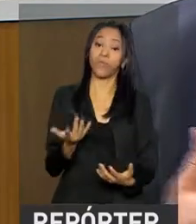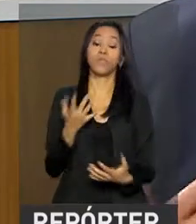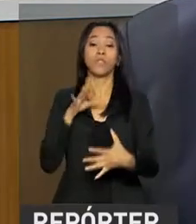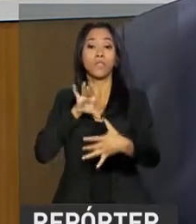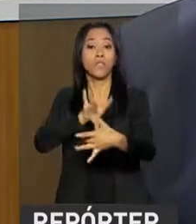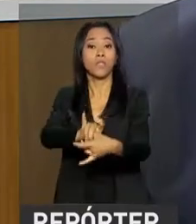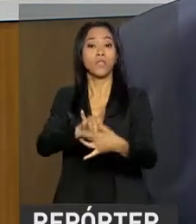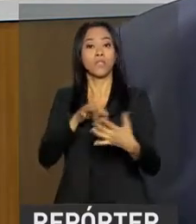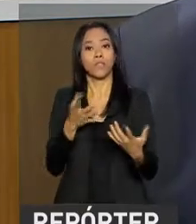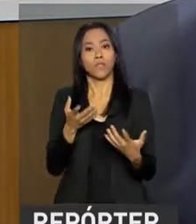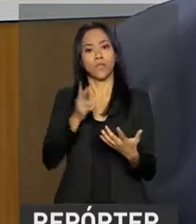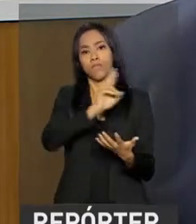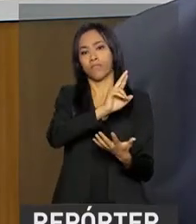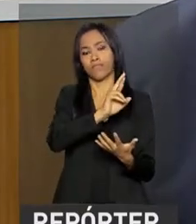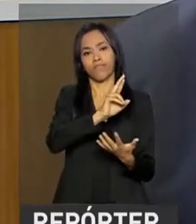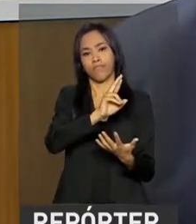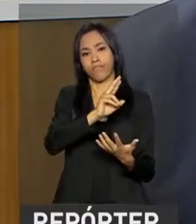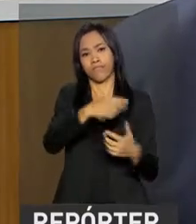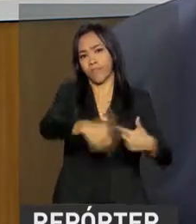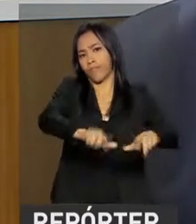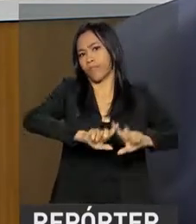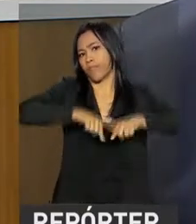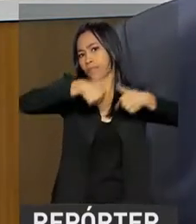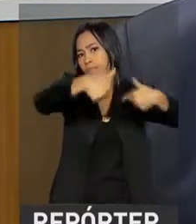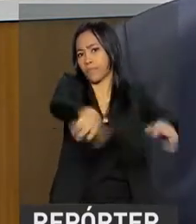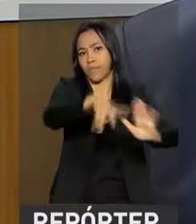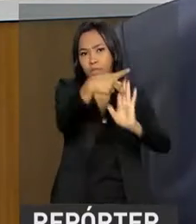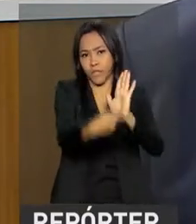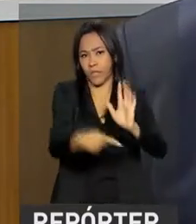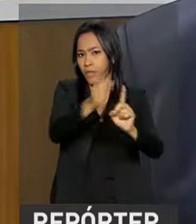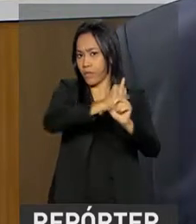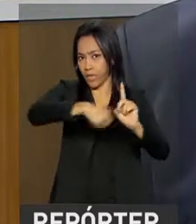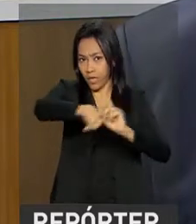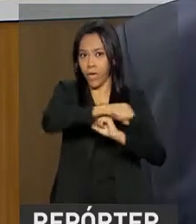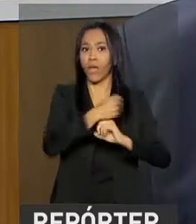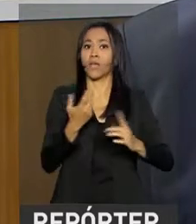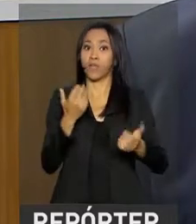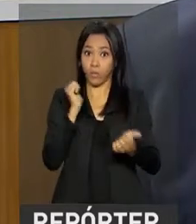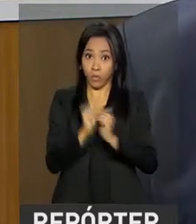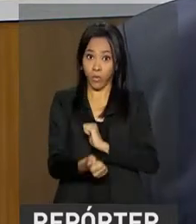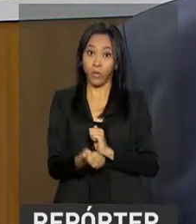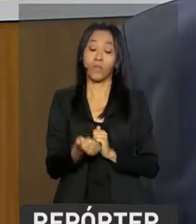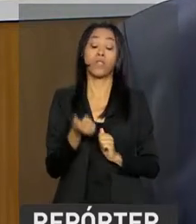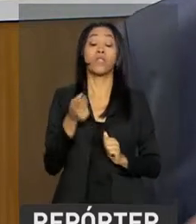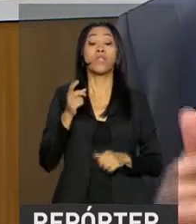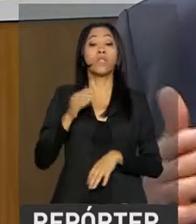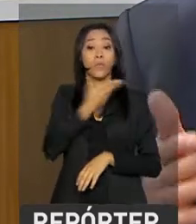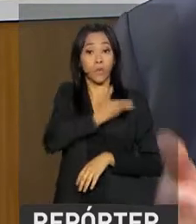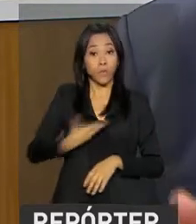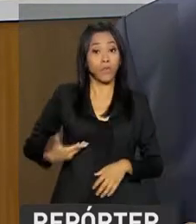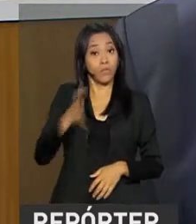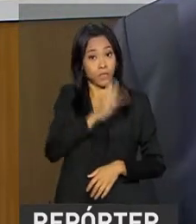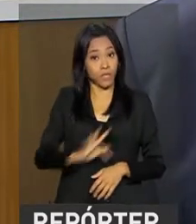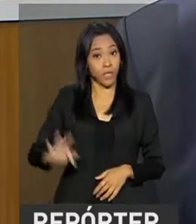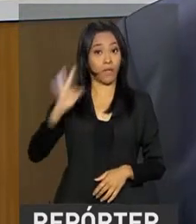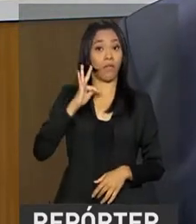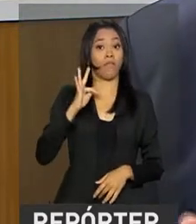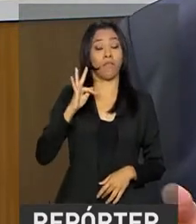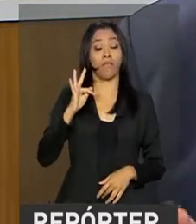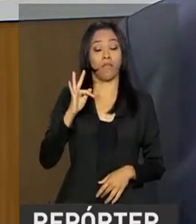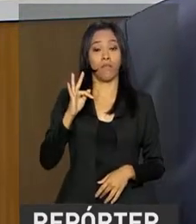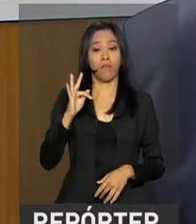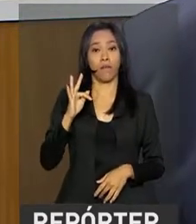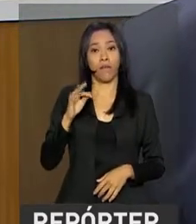consorciado com ações sociais o governo federal nem por iniciativa do do presidente temer é é